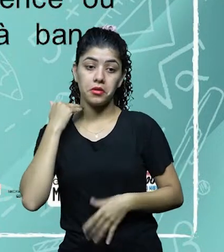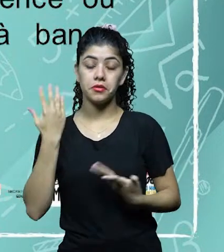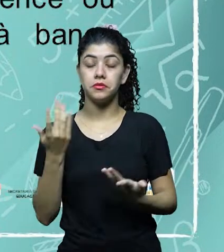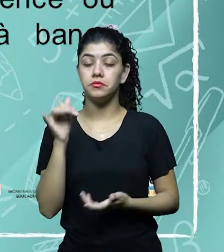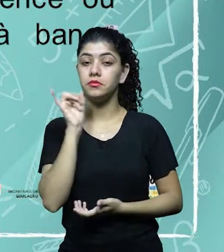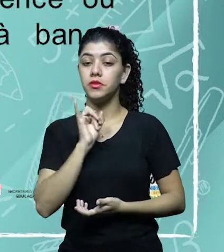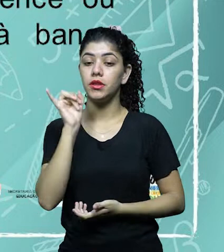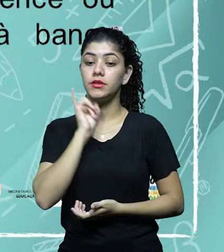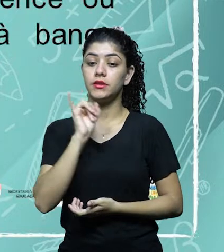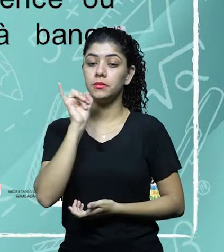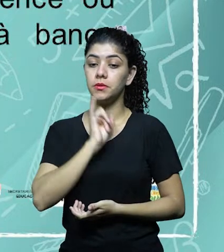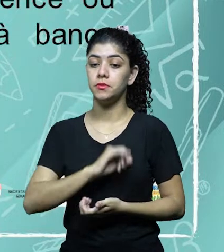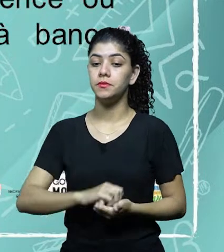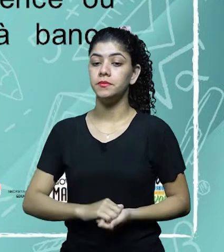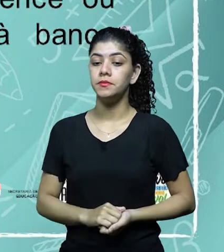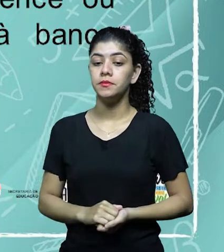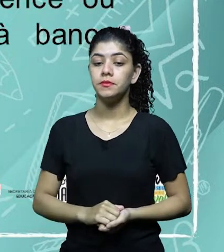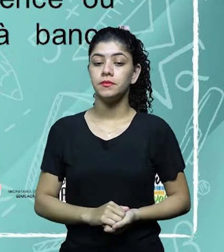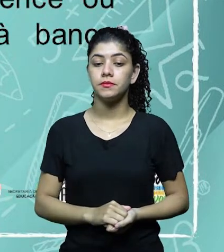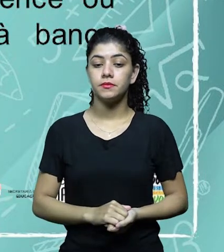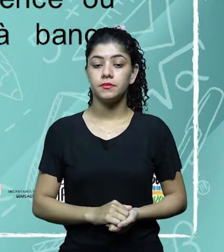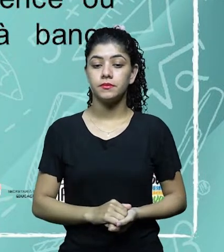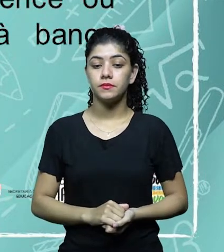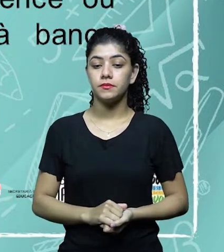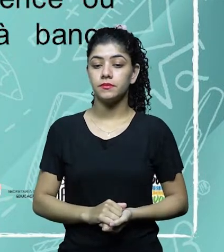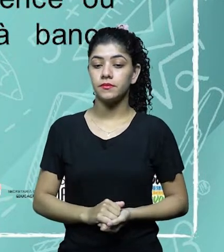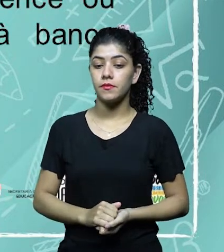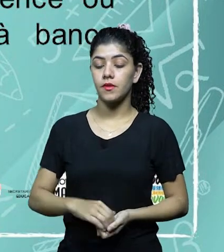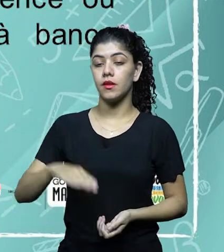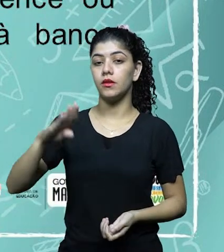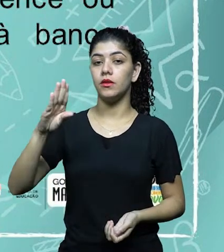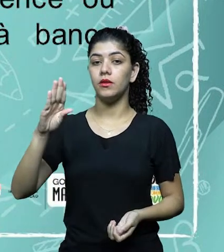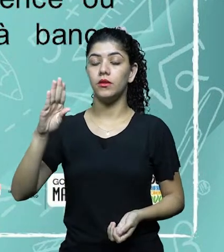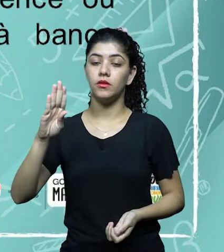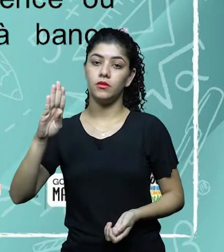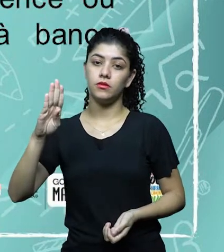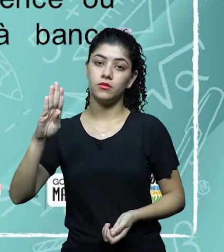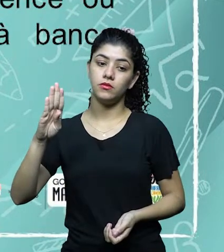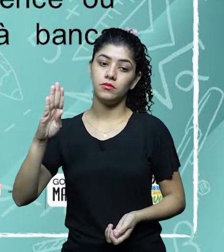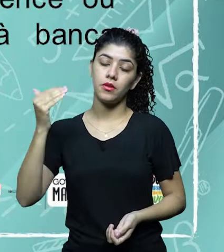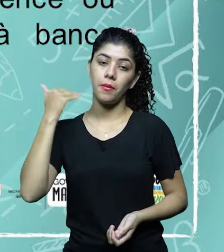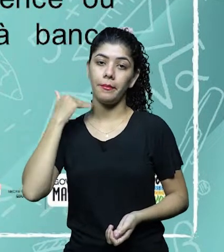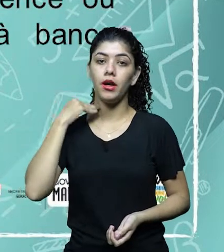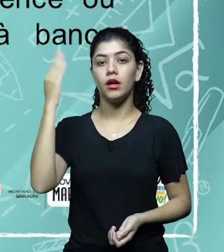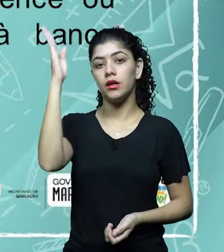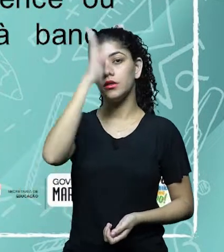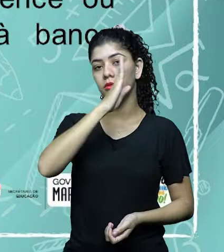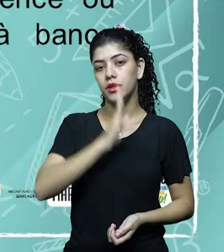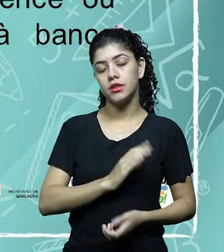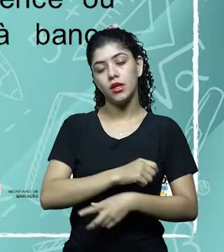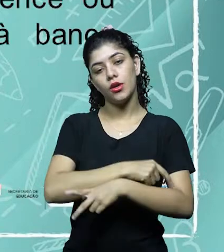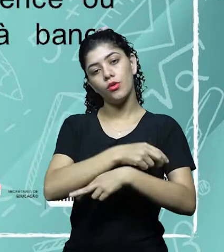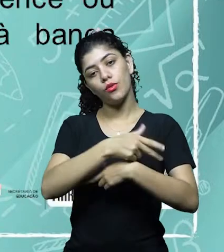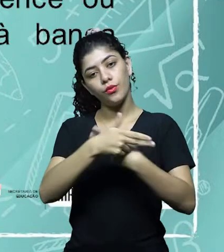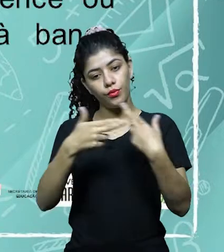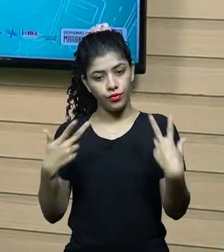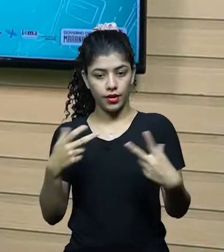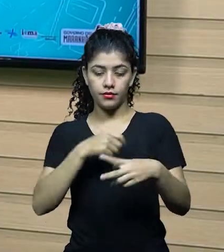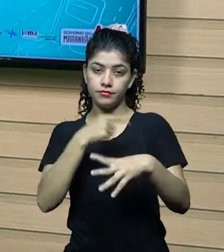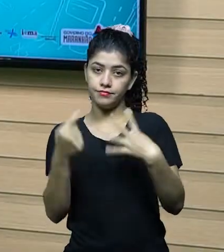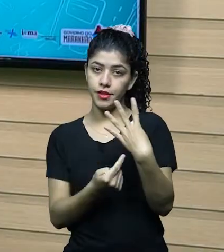exemplo, o Banrisul, Banco do Brasil, Bradesco, Caixa Econômica, Itaú, Santander,